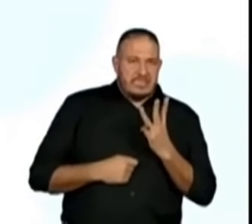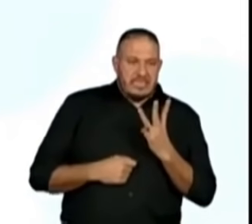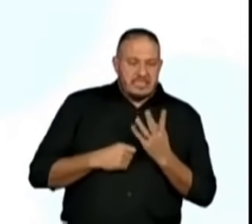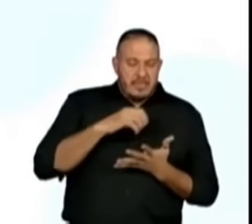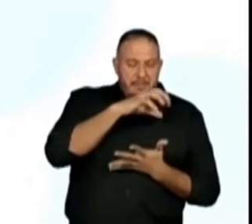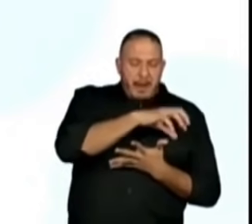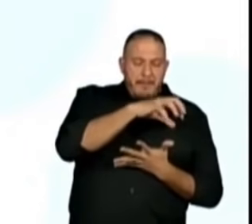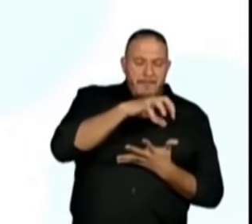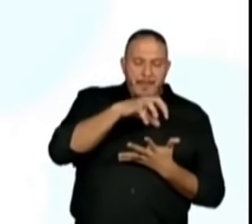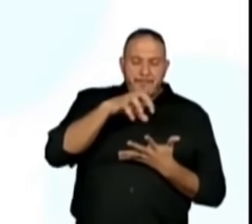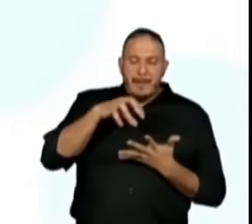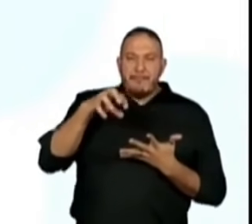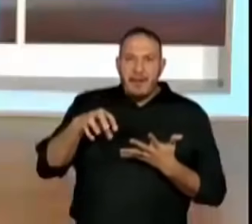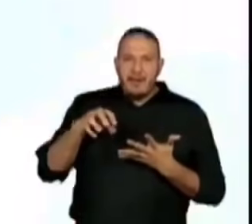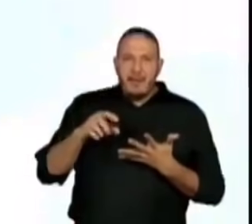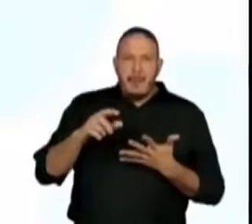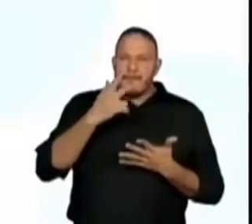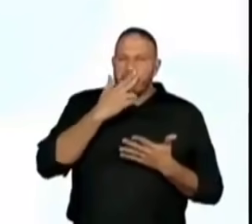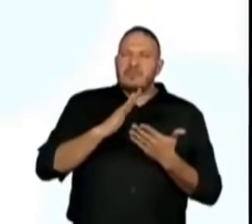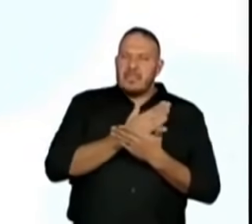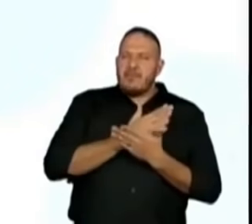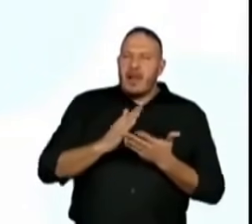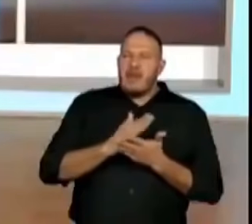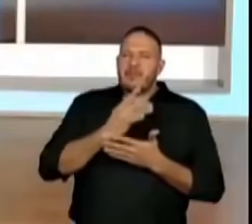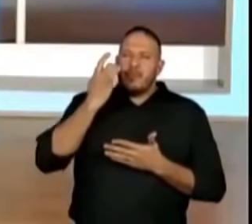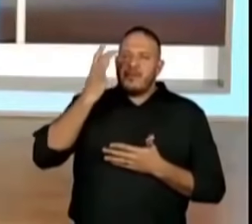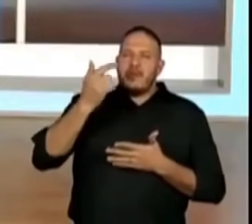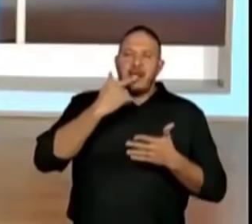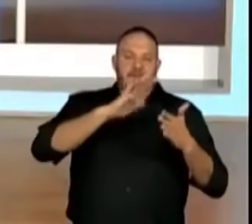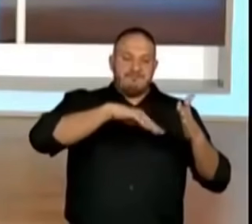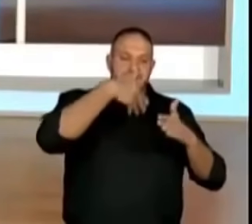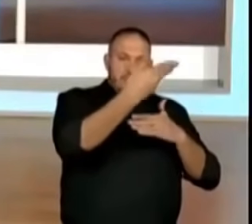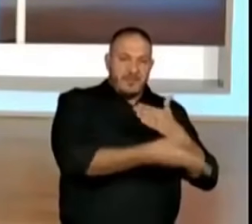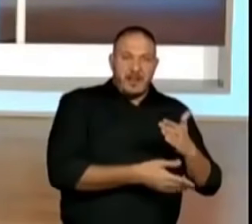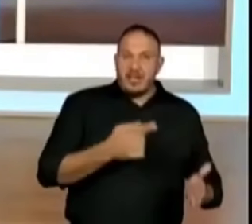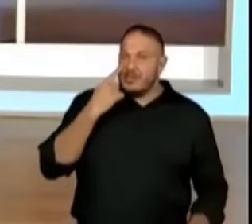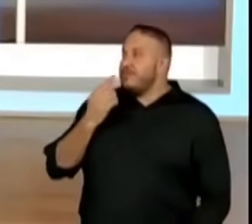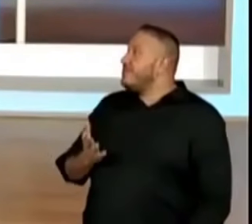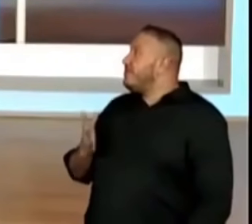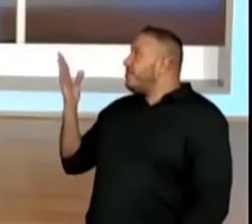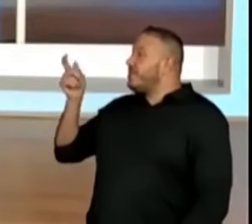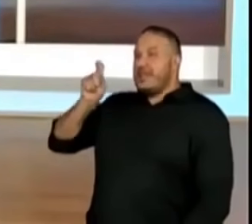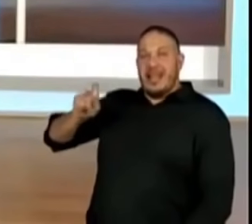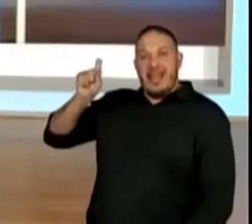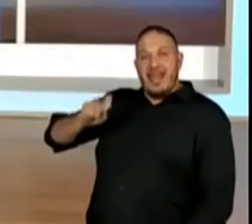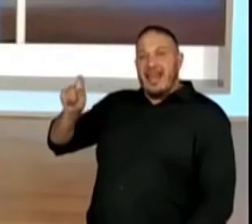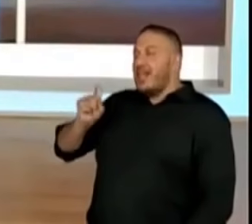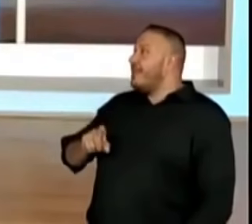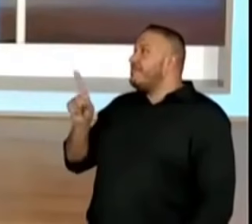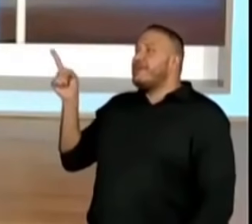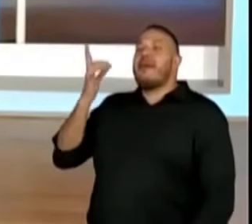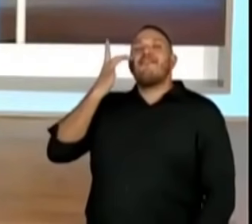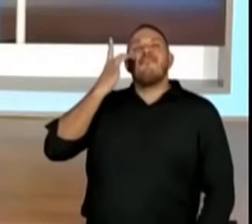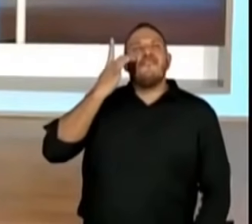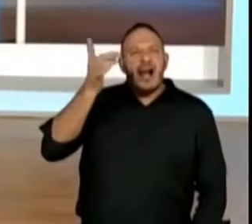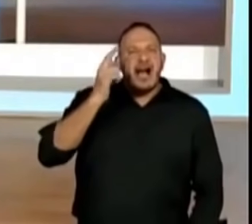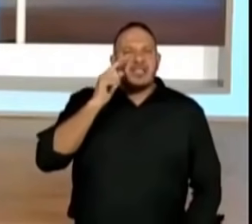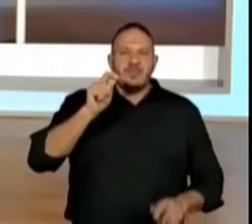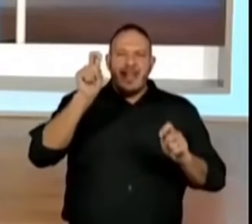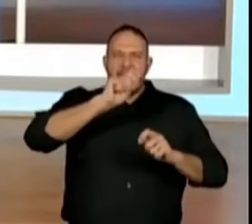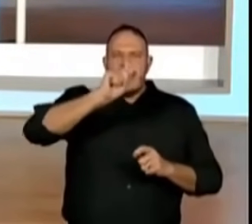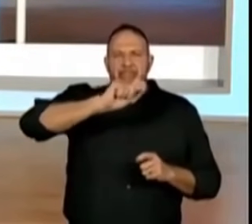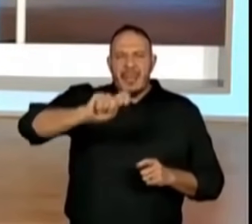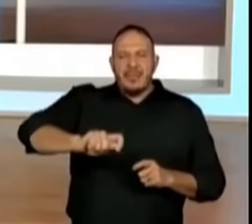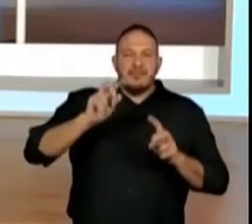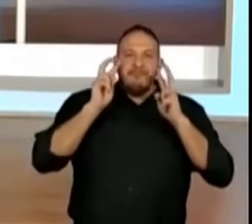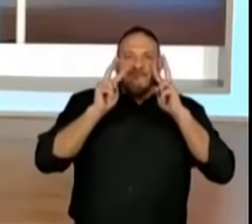3/4 partes, tá? Vamos fazer por partes isso? Eu vou aqui para o flip chart hoje, vim para cá, ó, vou vir para cá hoje para rabiscar bastante com